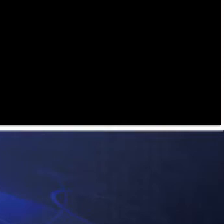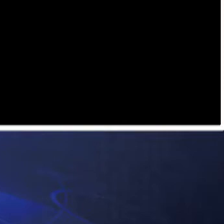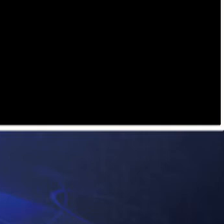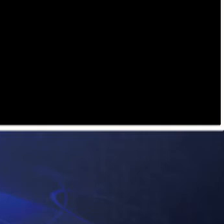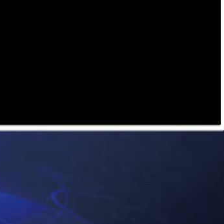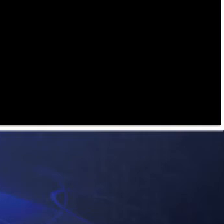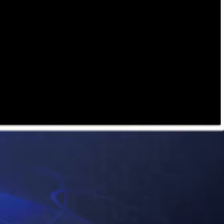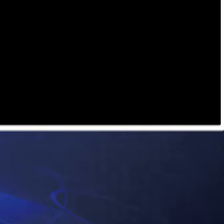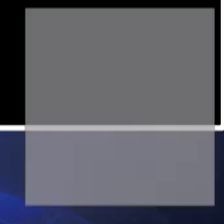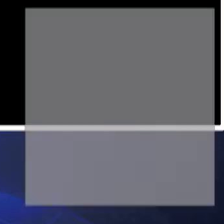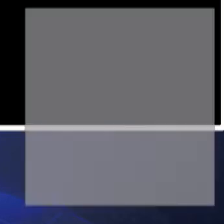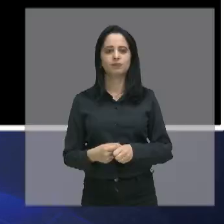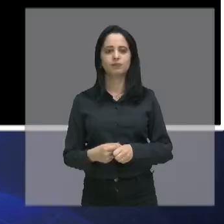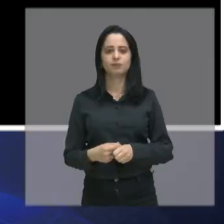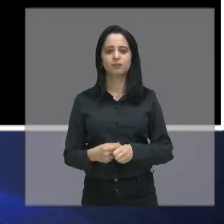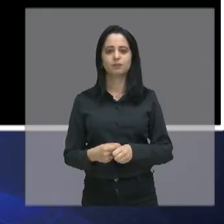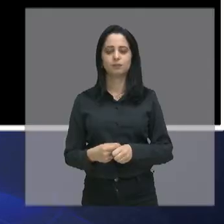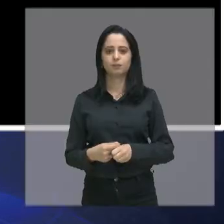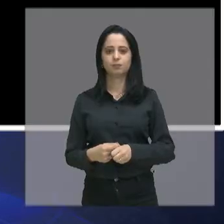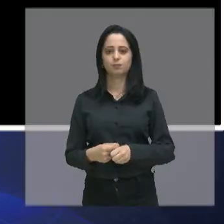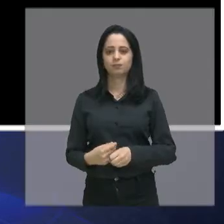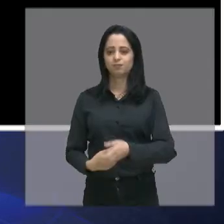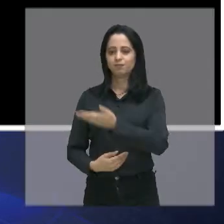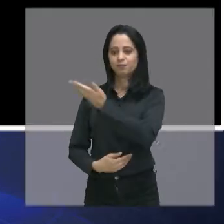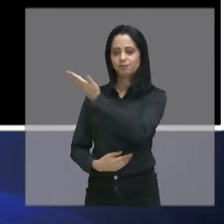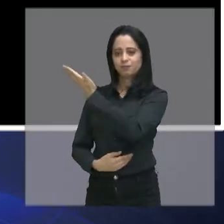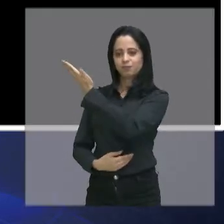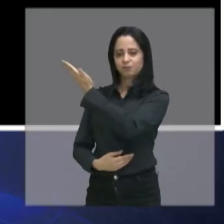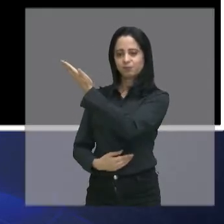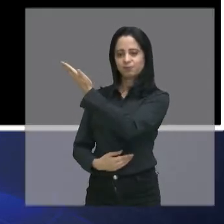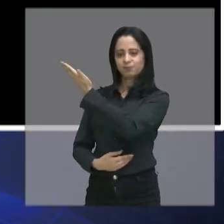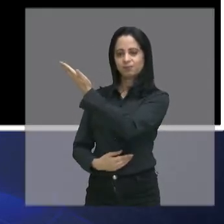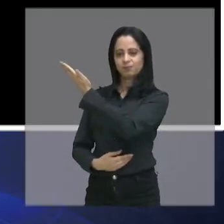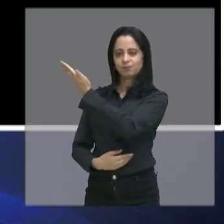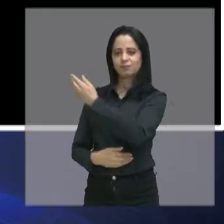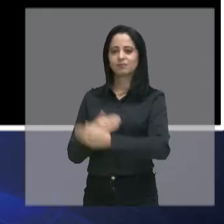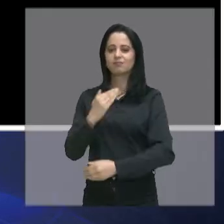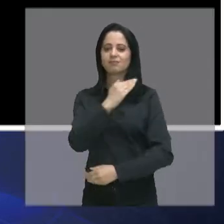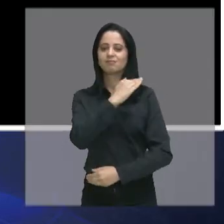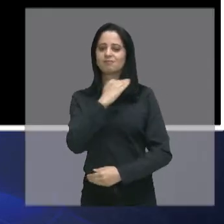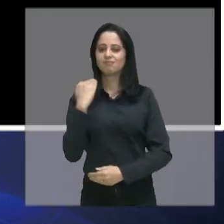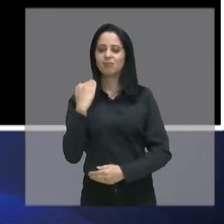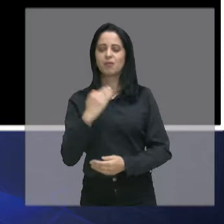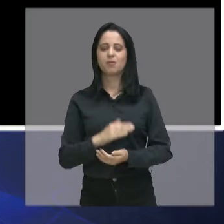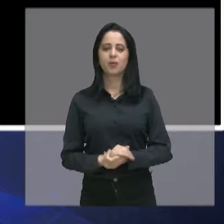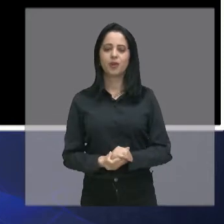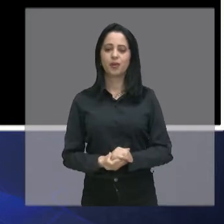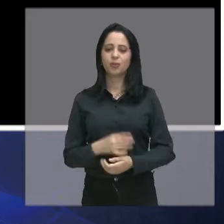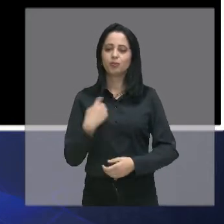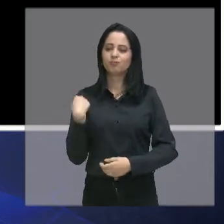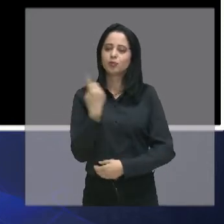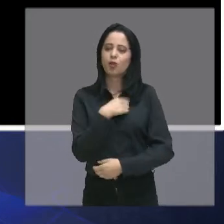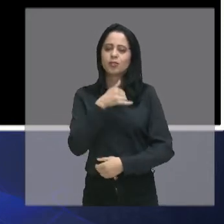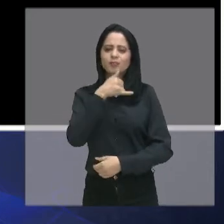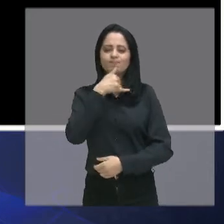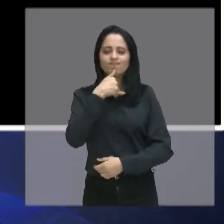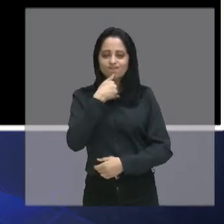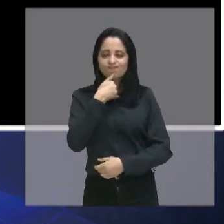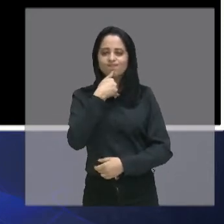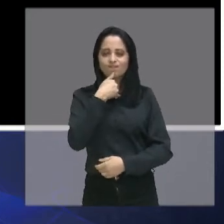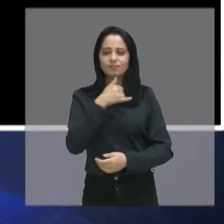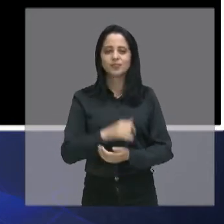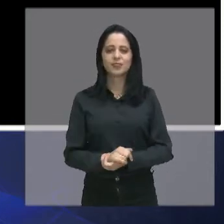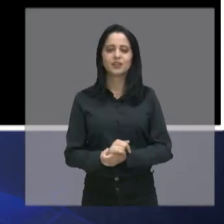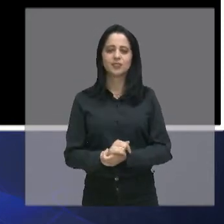netinho Pedro Firmino. Então, fica os nossos sentimentos a todos os